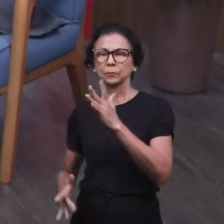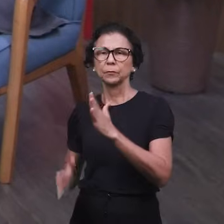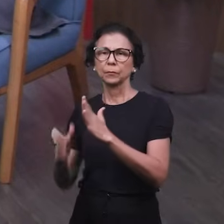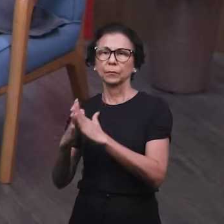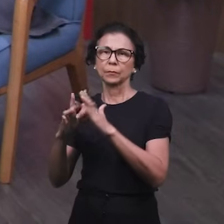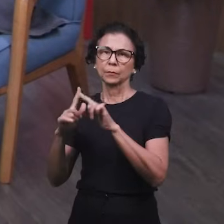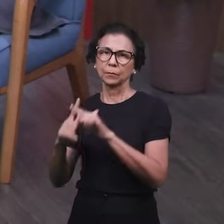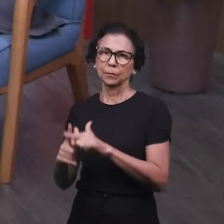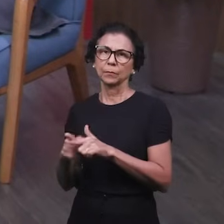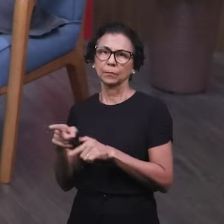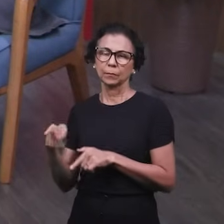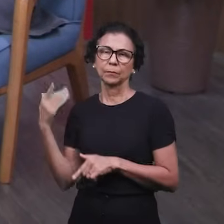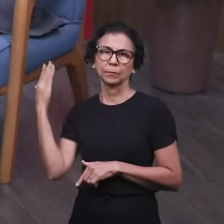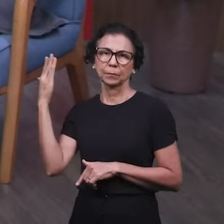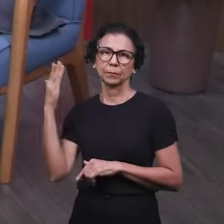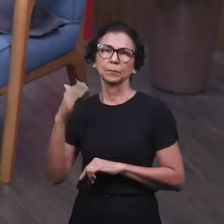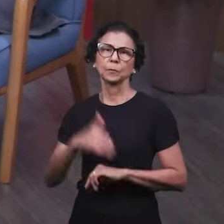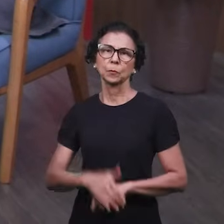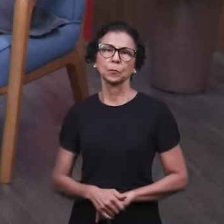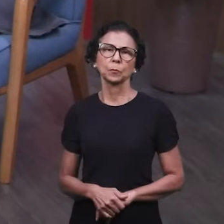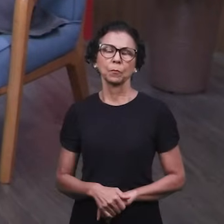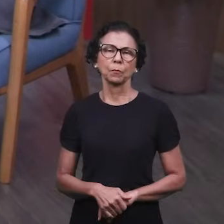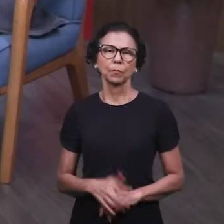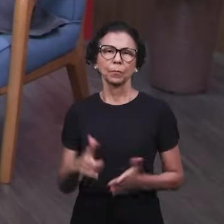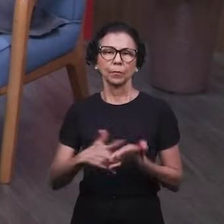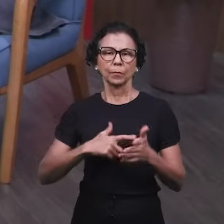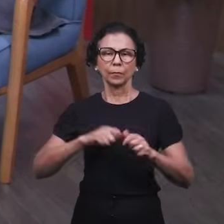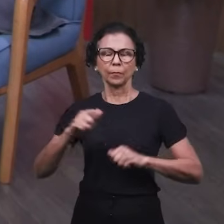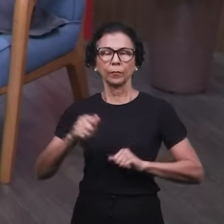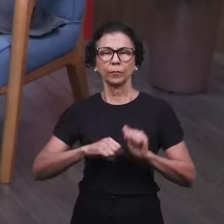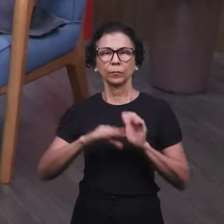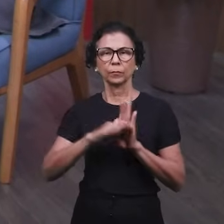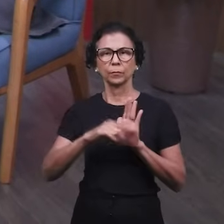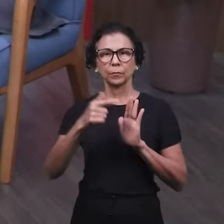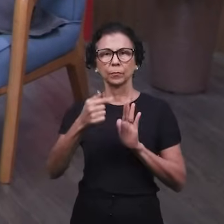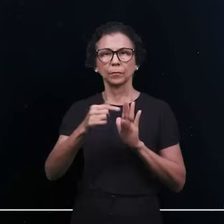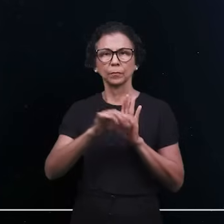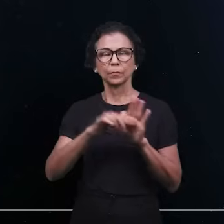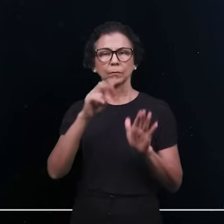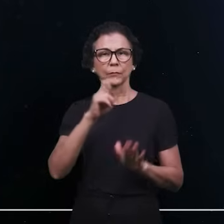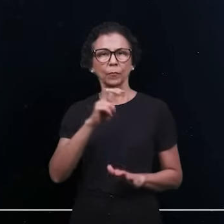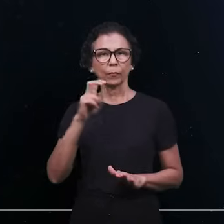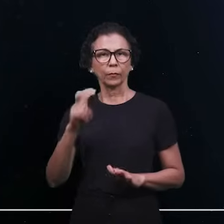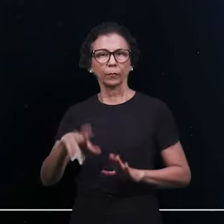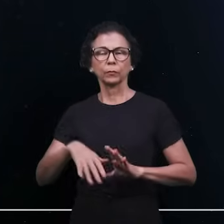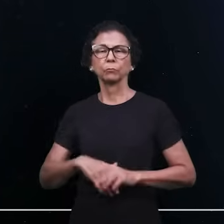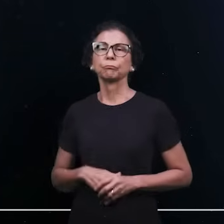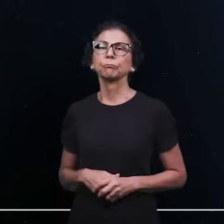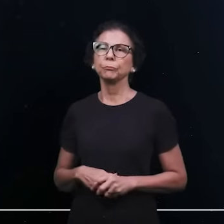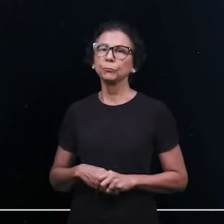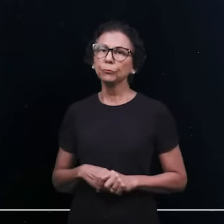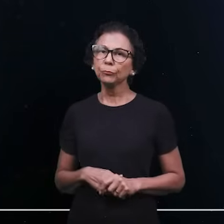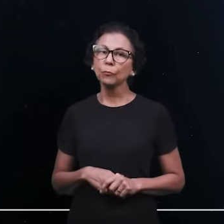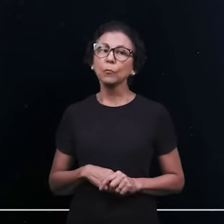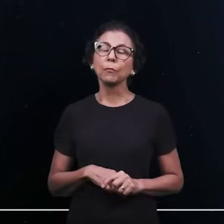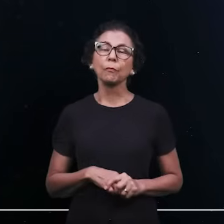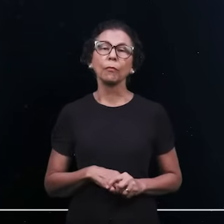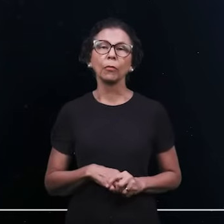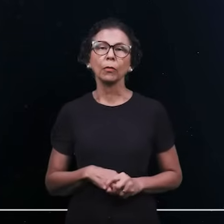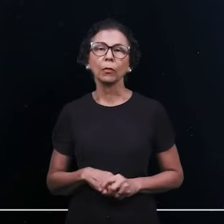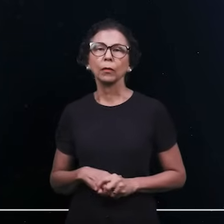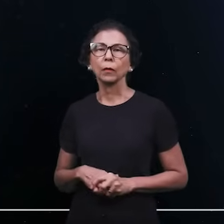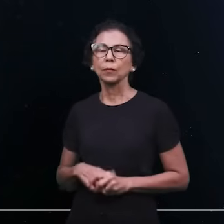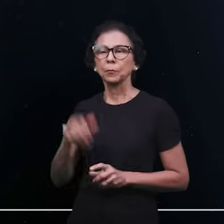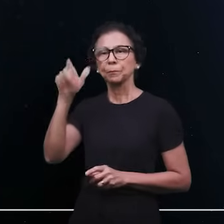Louvado seja o nome do Senhor. Atos 7,55 diz assim: mas ele, estando cheio